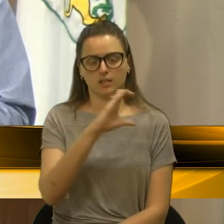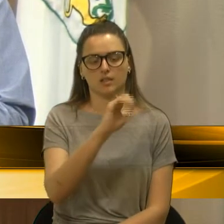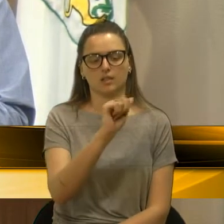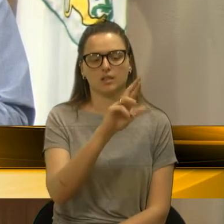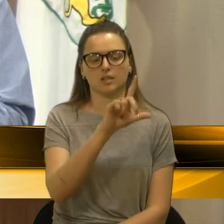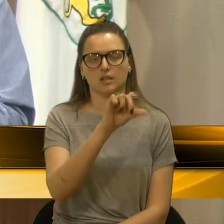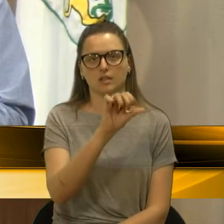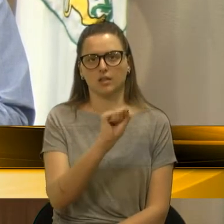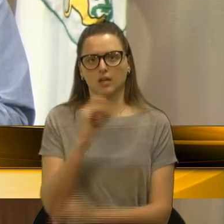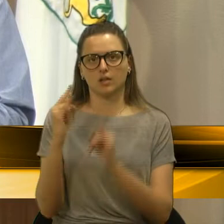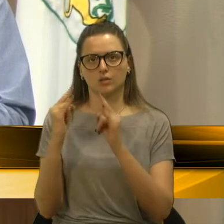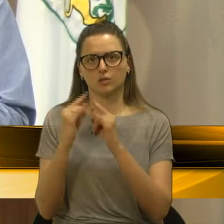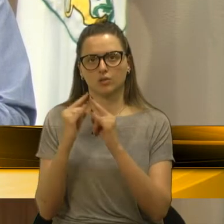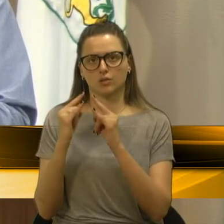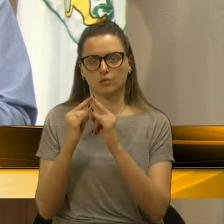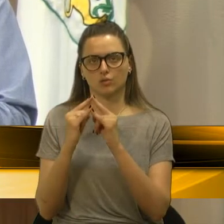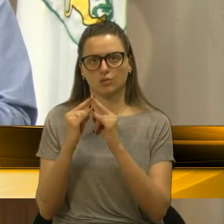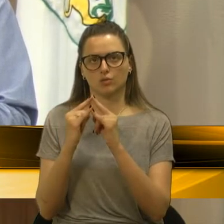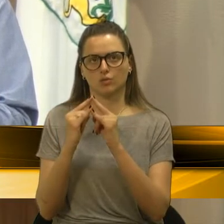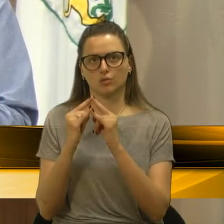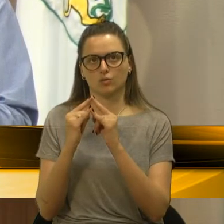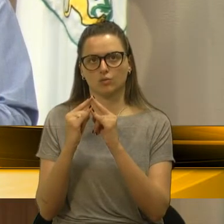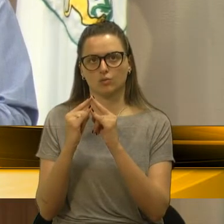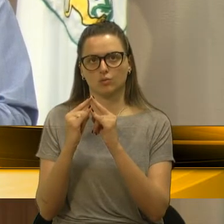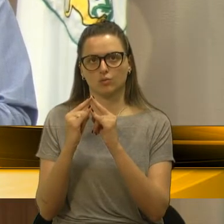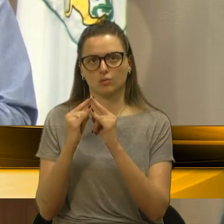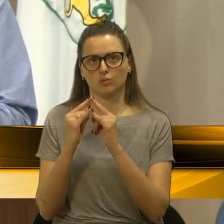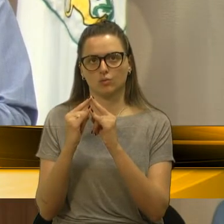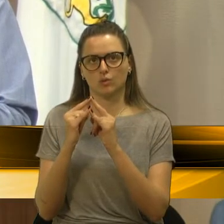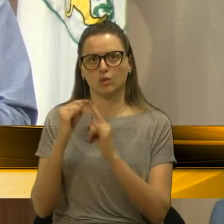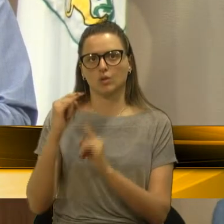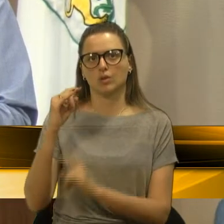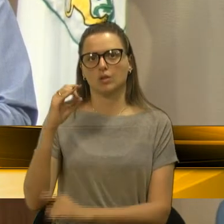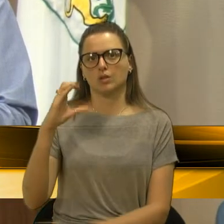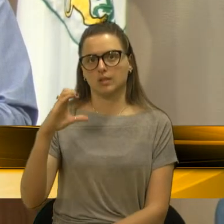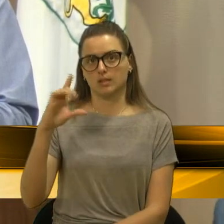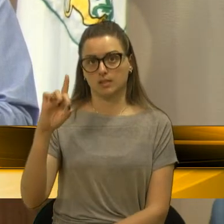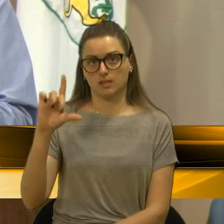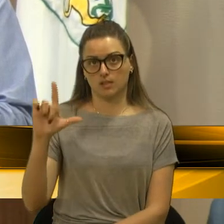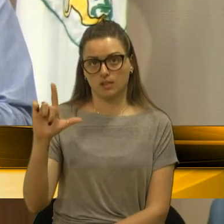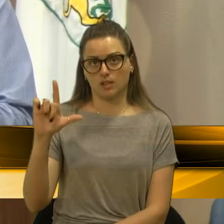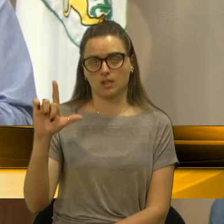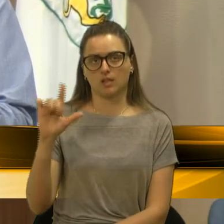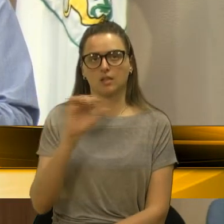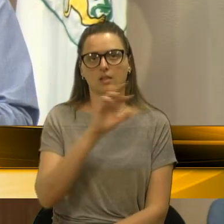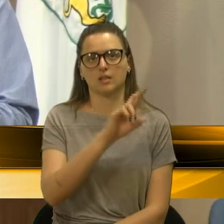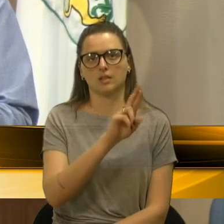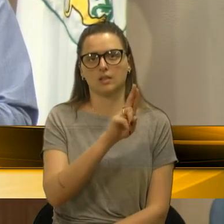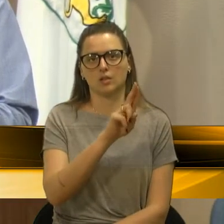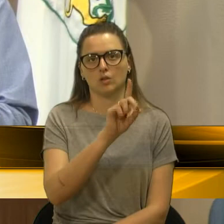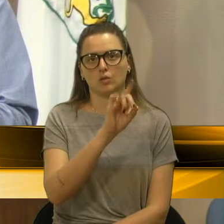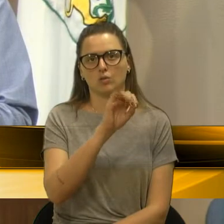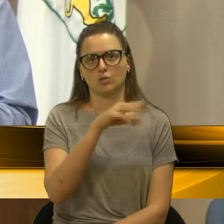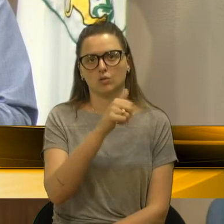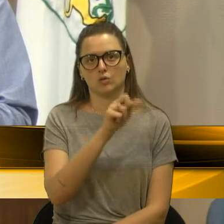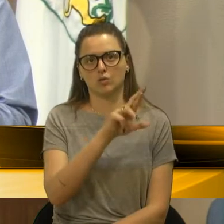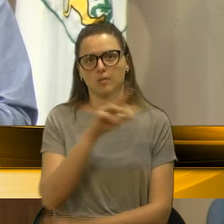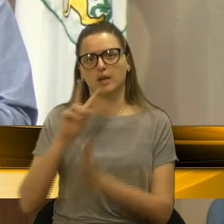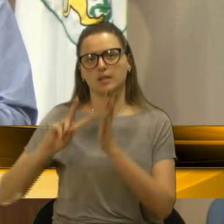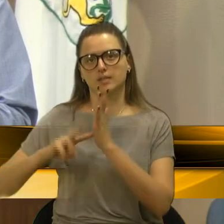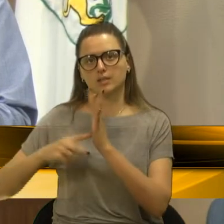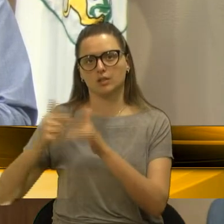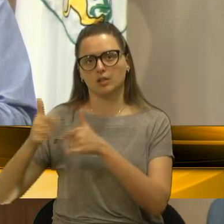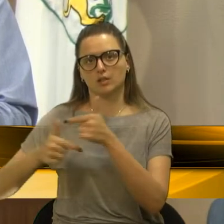Eduardo Mesquita Pedoni, da Câmara de Dirigentes Lojistas, o senhor Rudimar Menegoto, do Sindicato dos